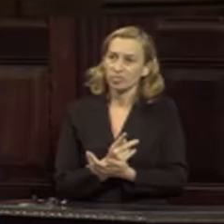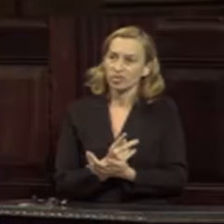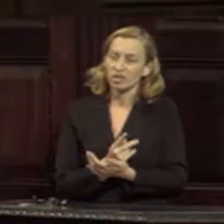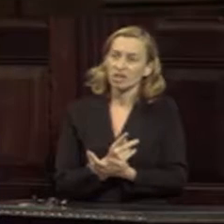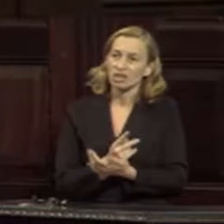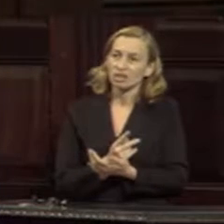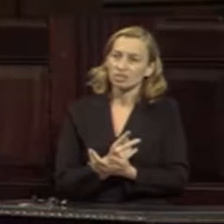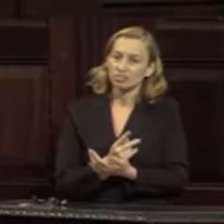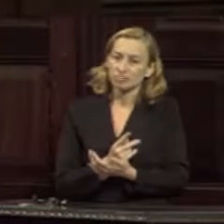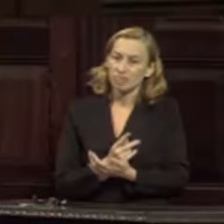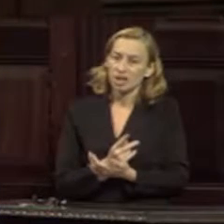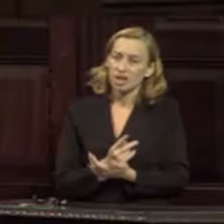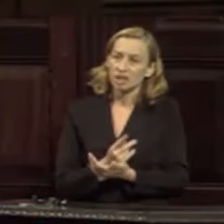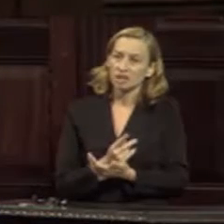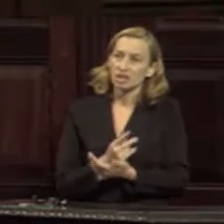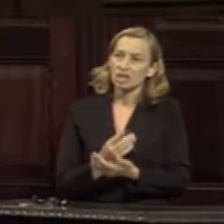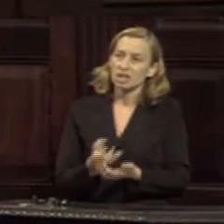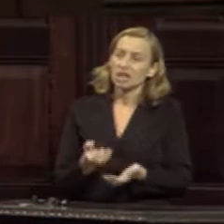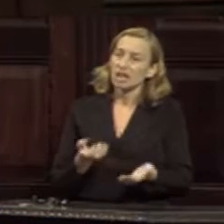de Janeiro.